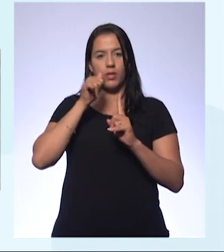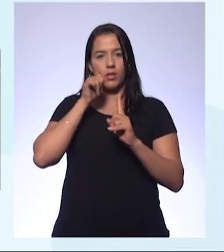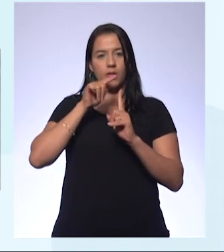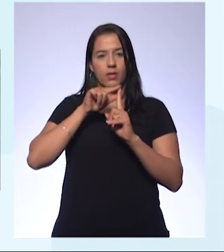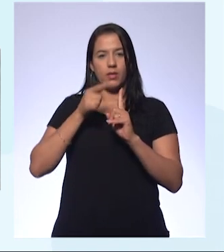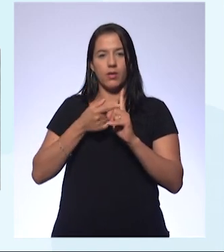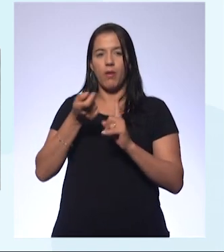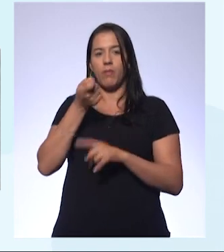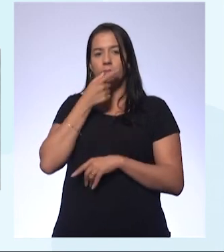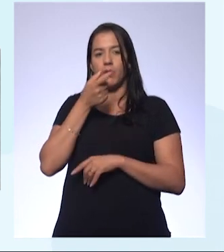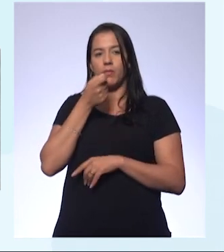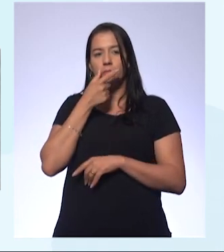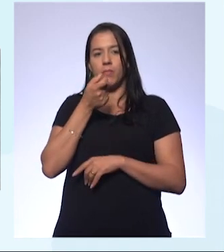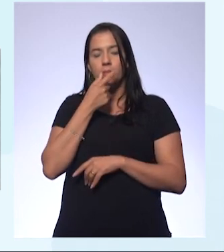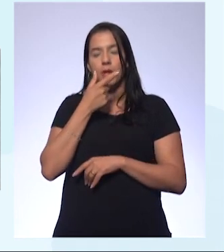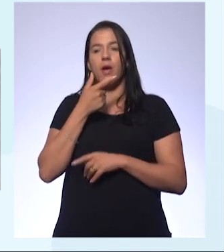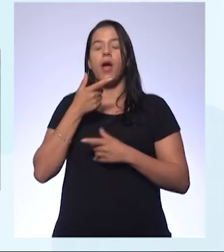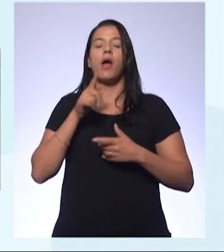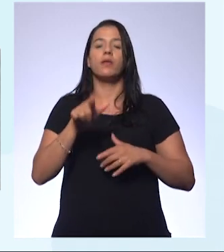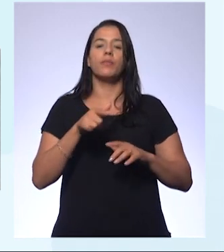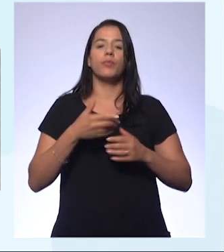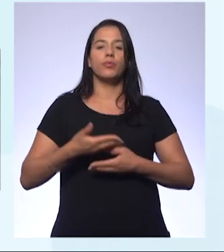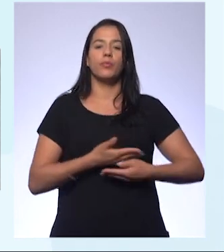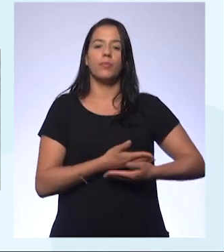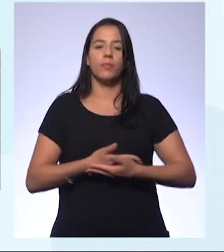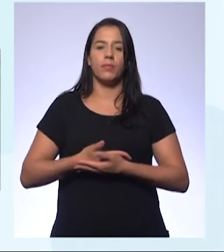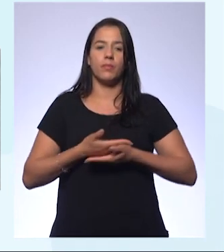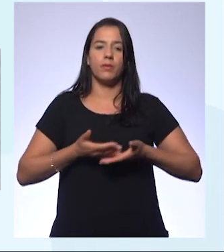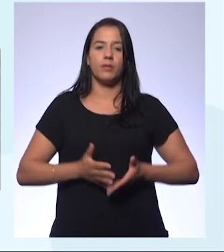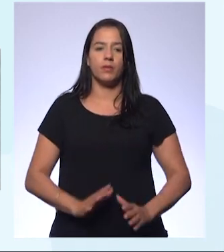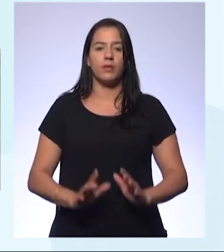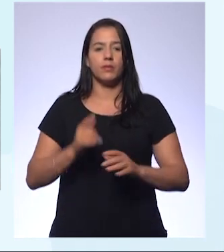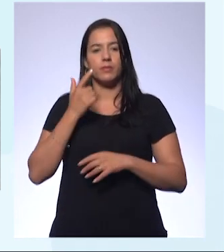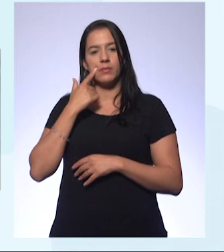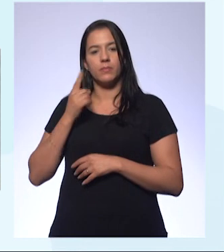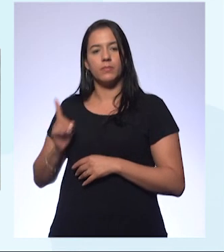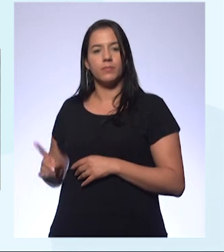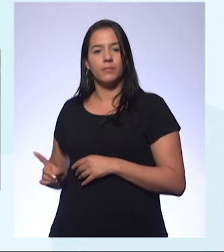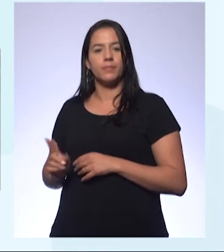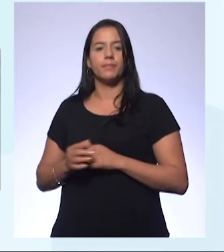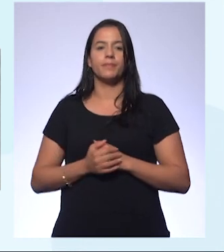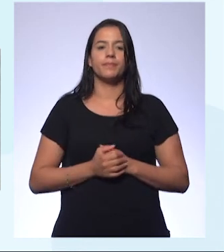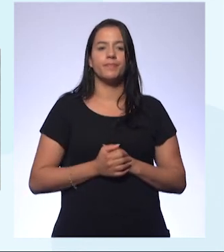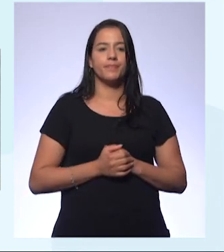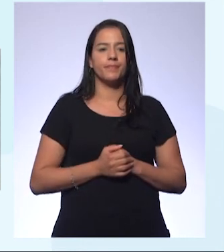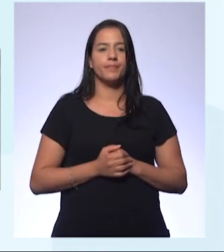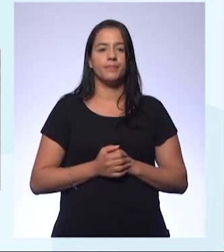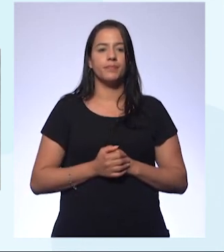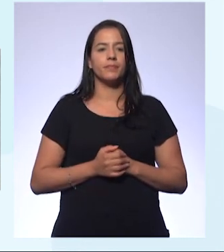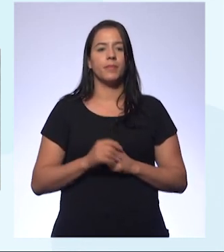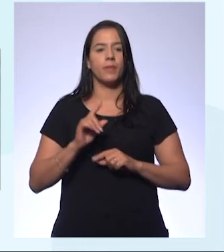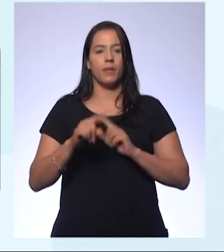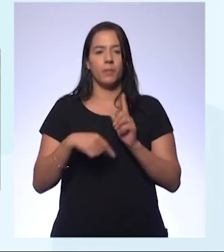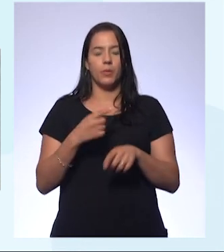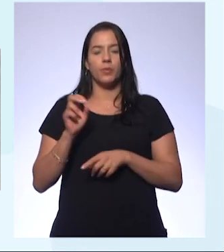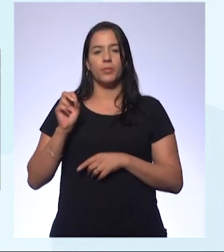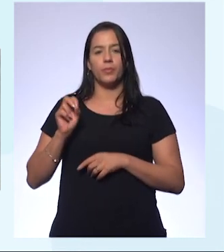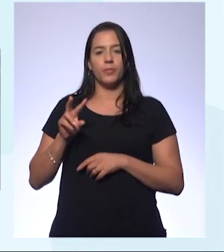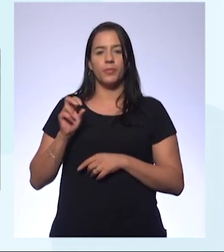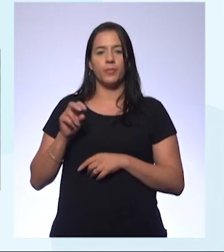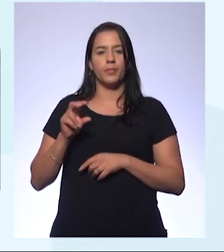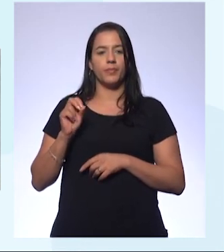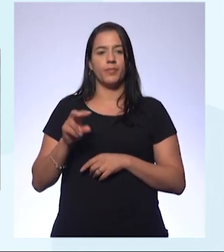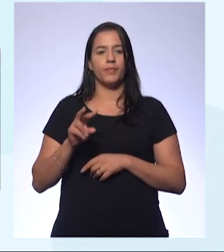medicamento e as crianças nasceram com uma formação, né? Infecção materna pelo vírus da rubéola, então pode causar